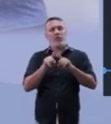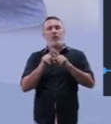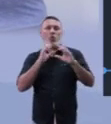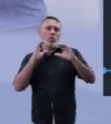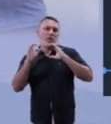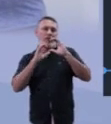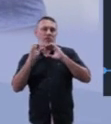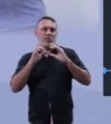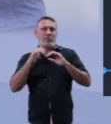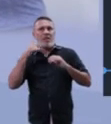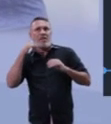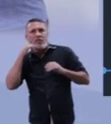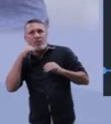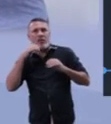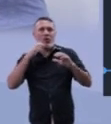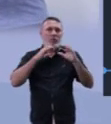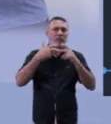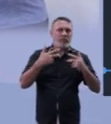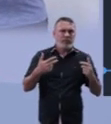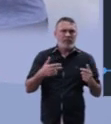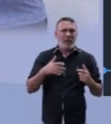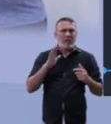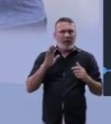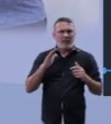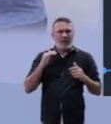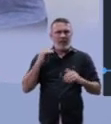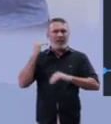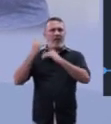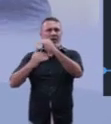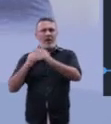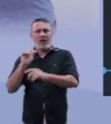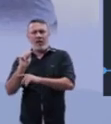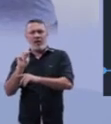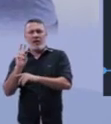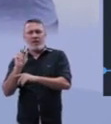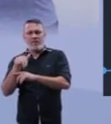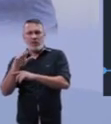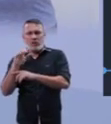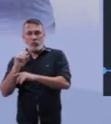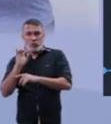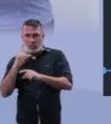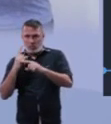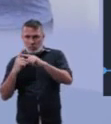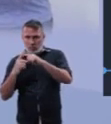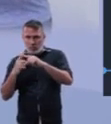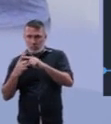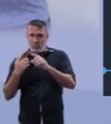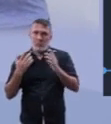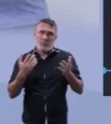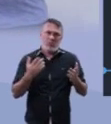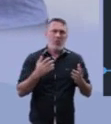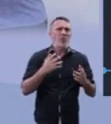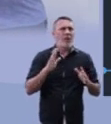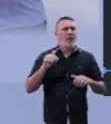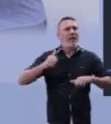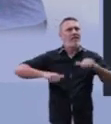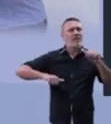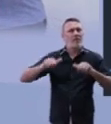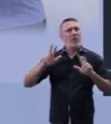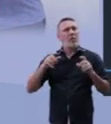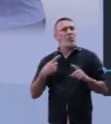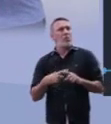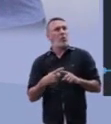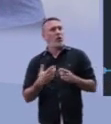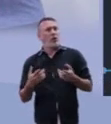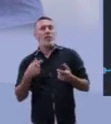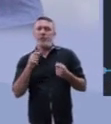informática, nós tivemos esse avanço, mas esse avanço foi só positivo? Beleza, vamos analisar. Professor, o que isso tem a